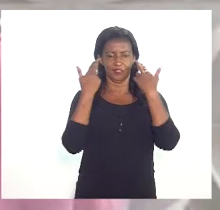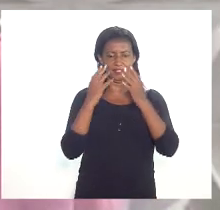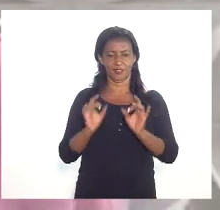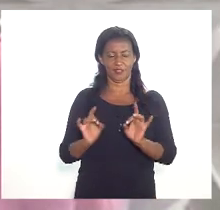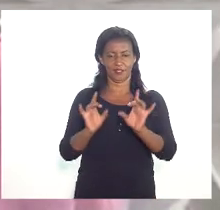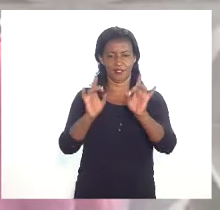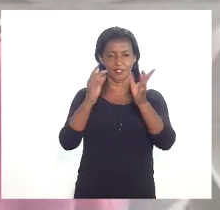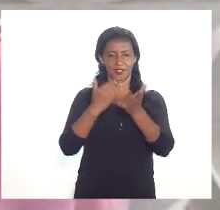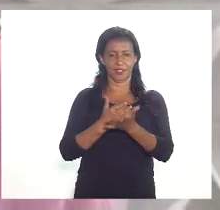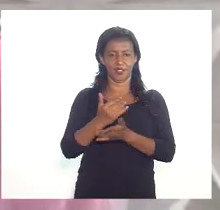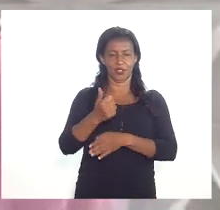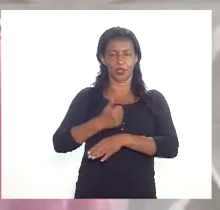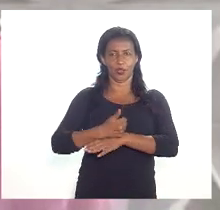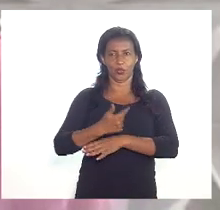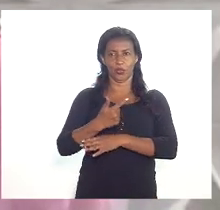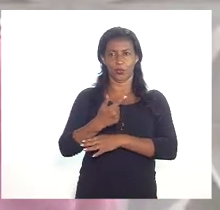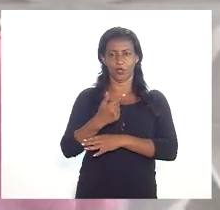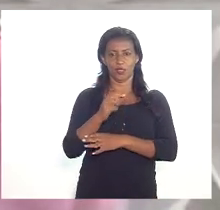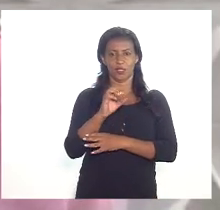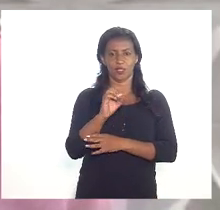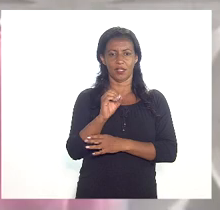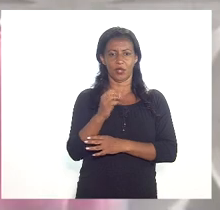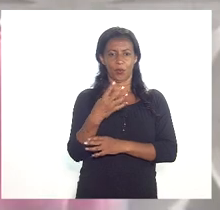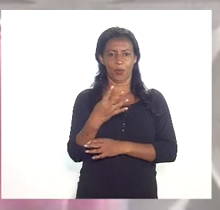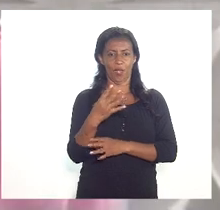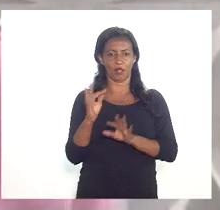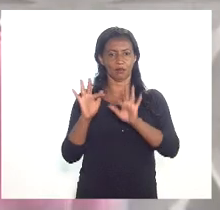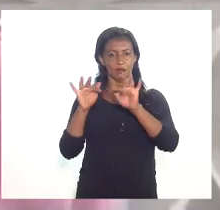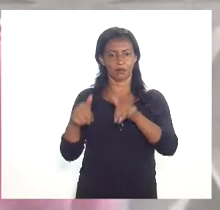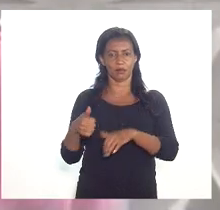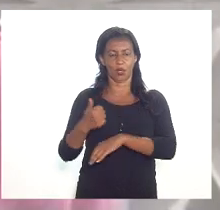às 12h04 e encerrou-se às